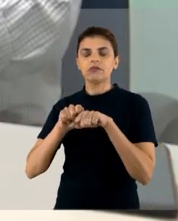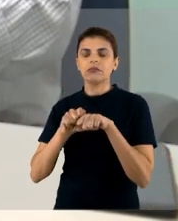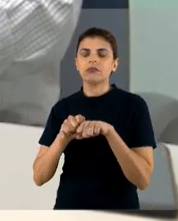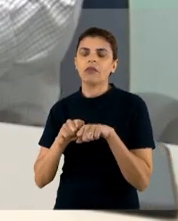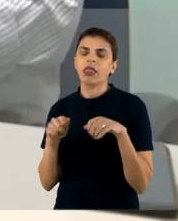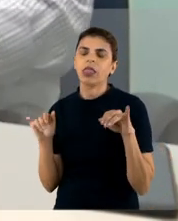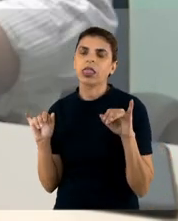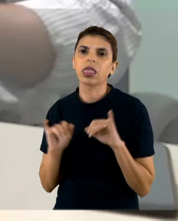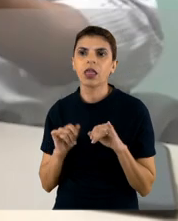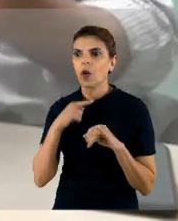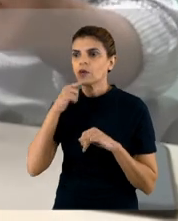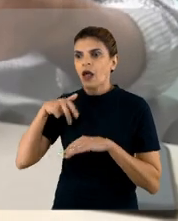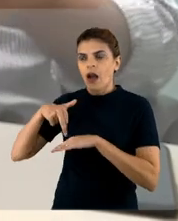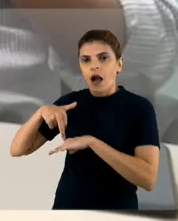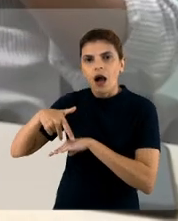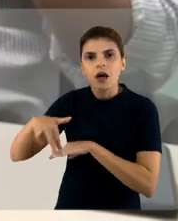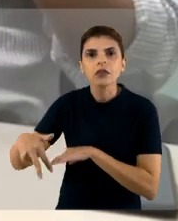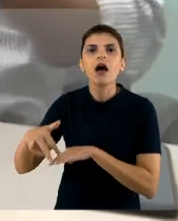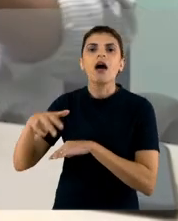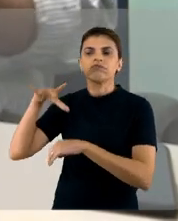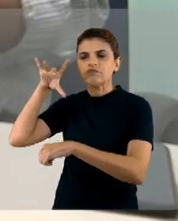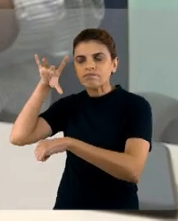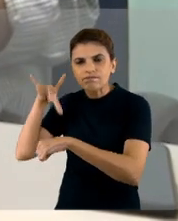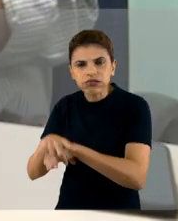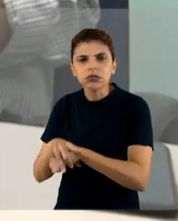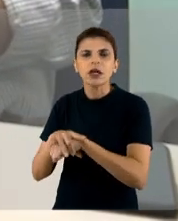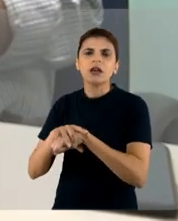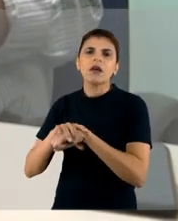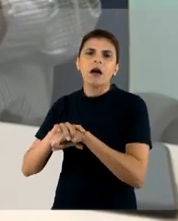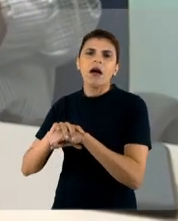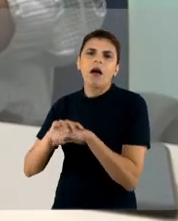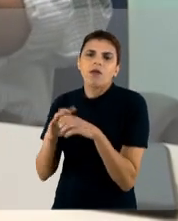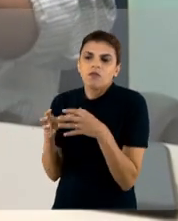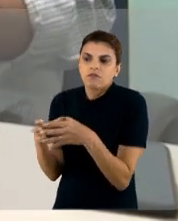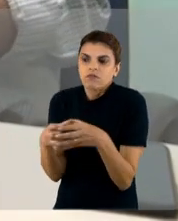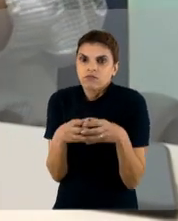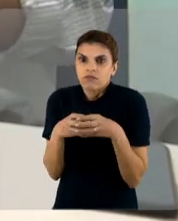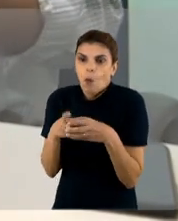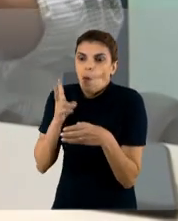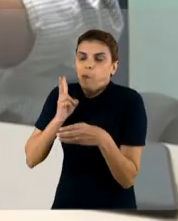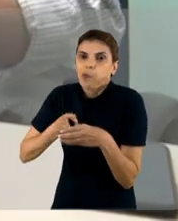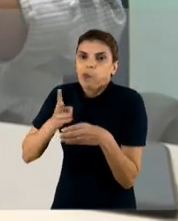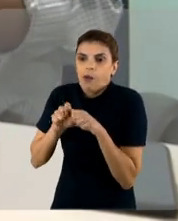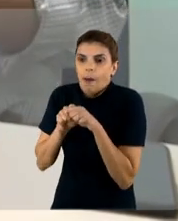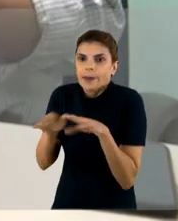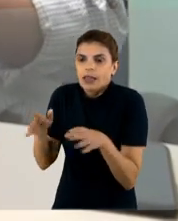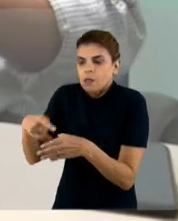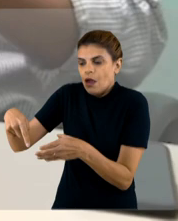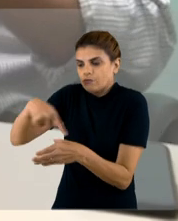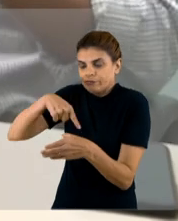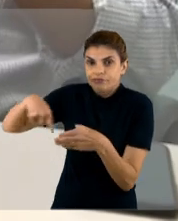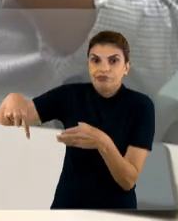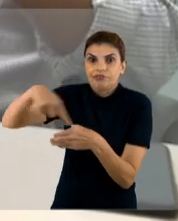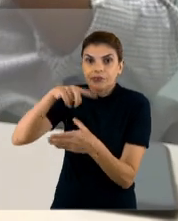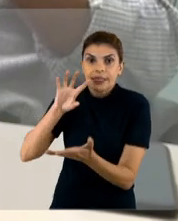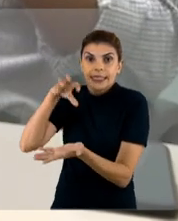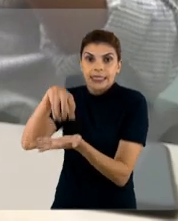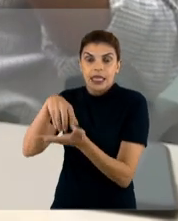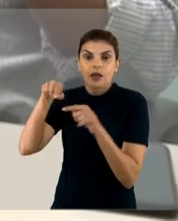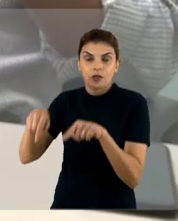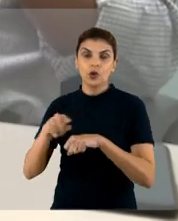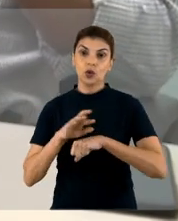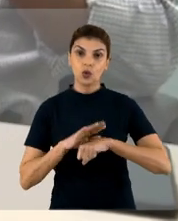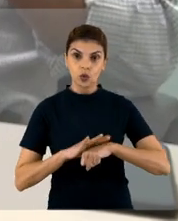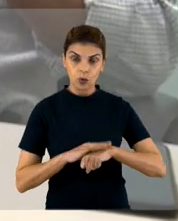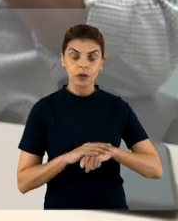hospedeiros e essa pessoa não consegue se locomover e acaba restringindo o núcleo ali epidêmico o centro epidêmico eh eh desse